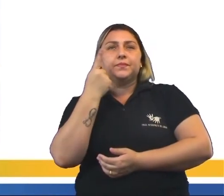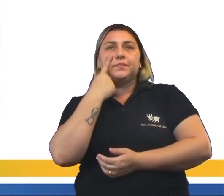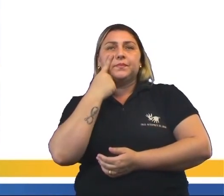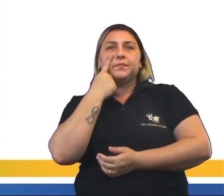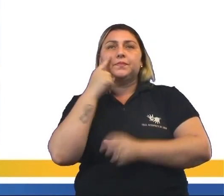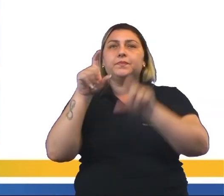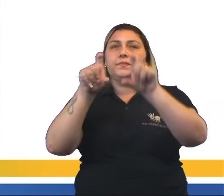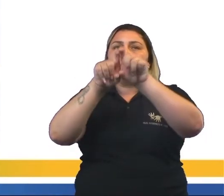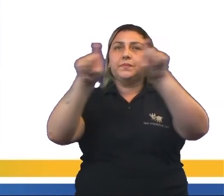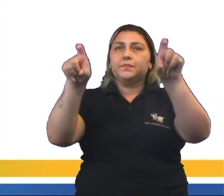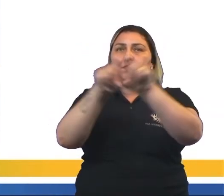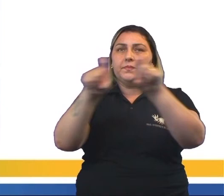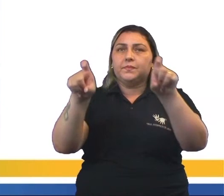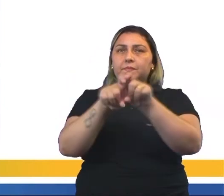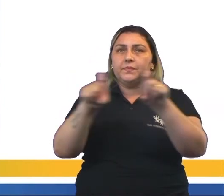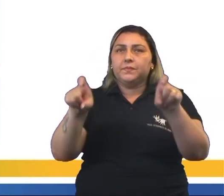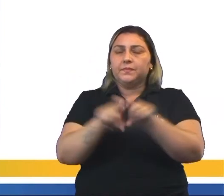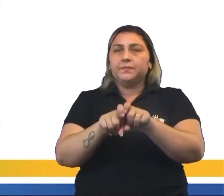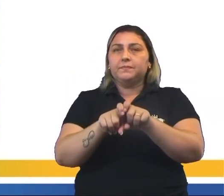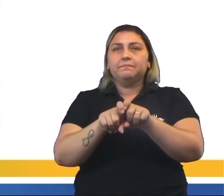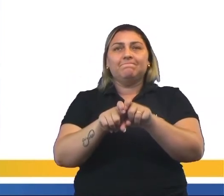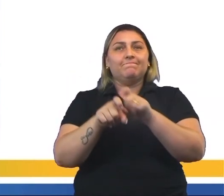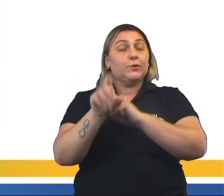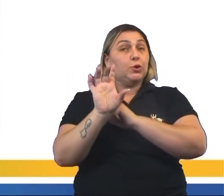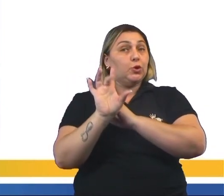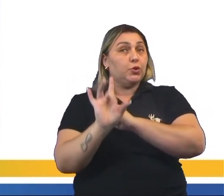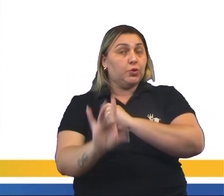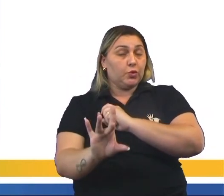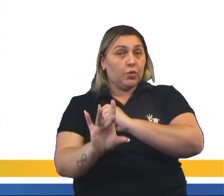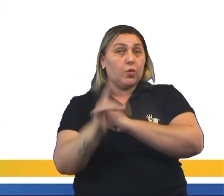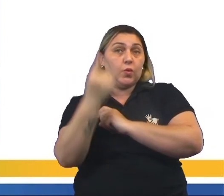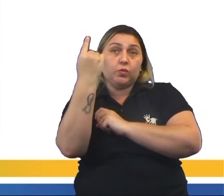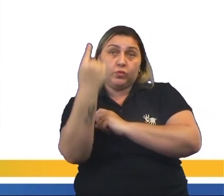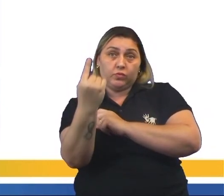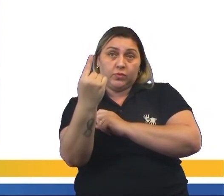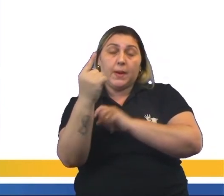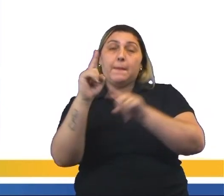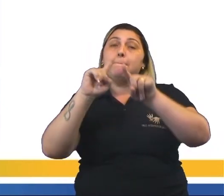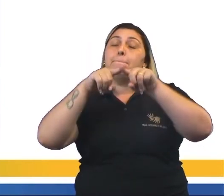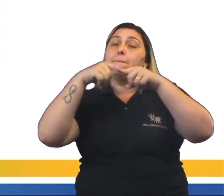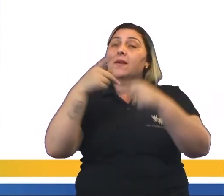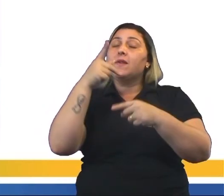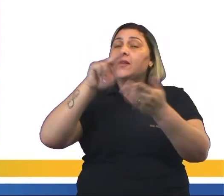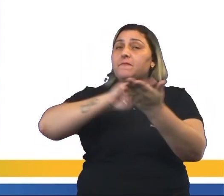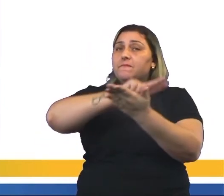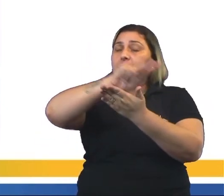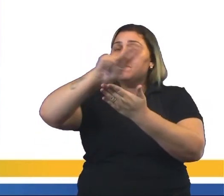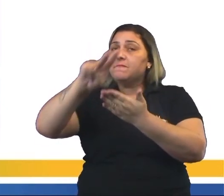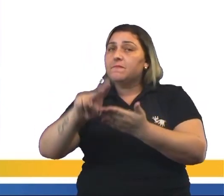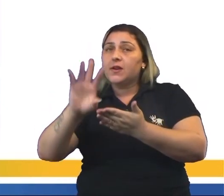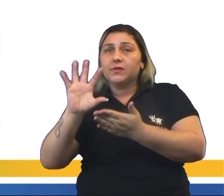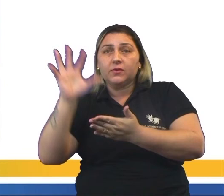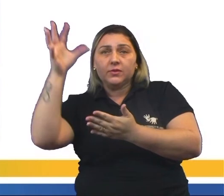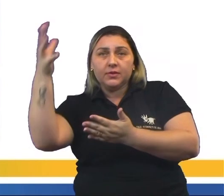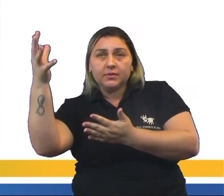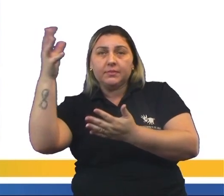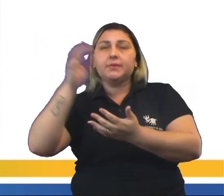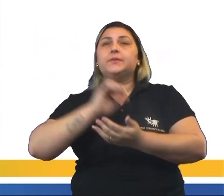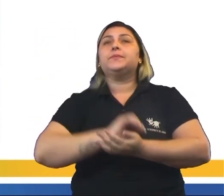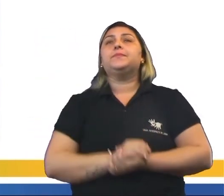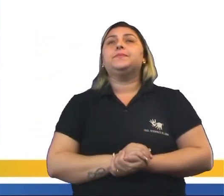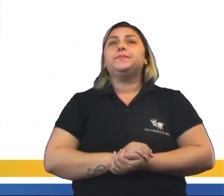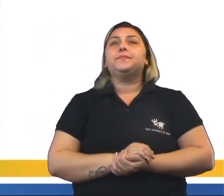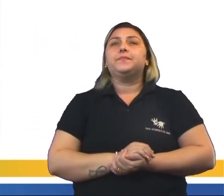nos parágrafos que seguem, ela não trata de um fato apenas, mas fala de vários pequenos